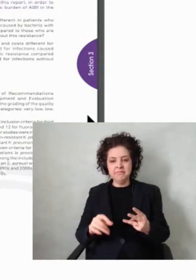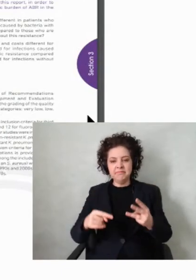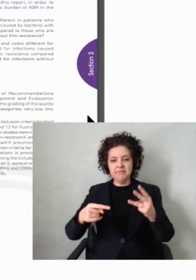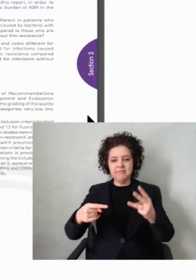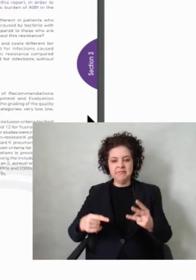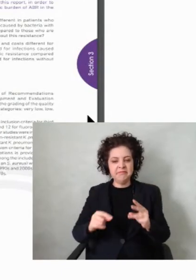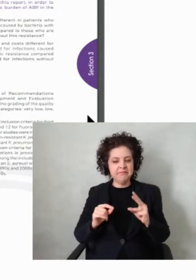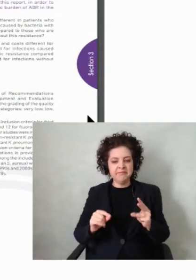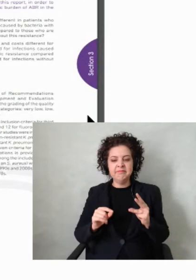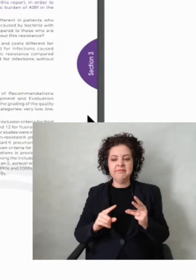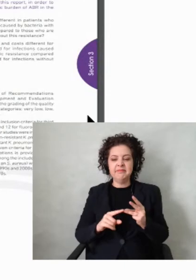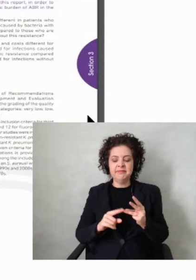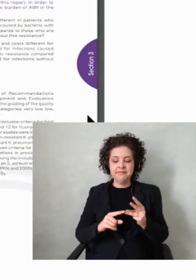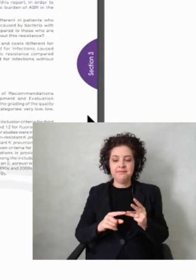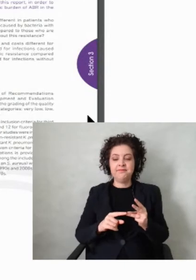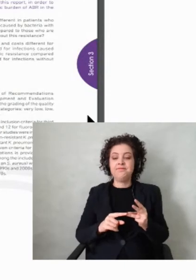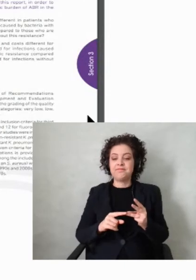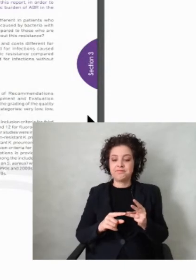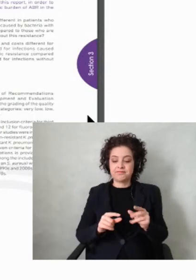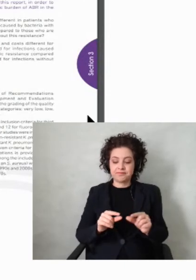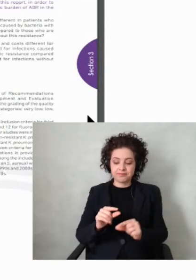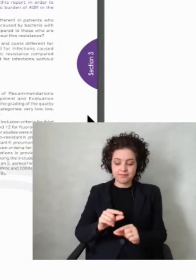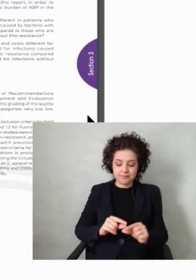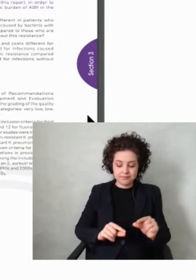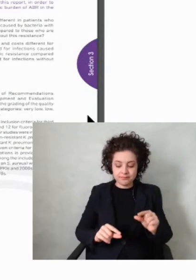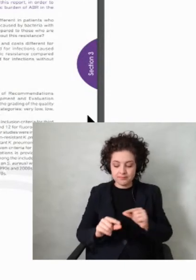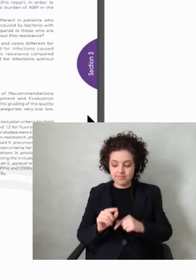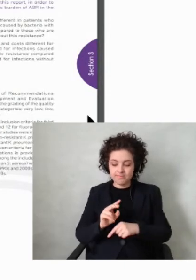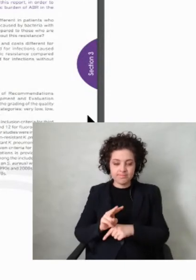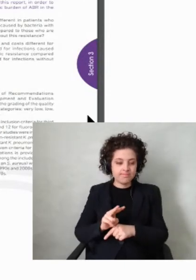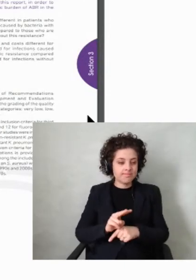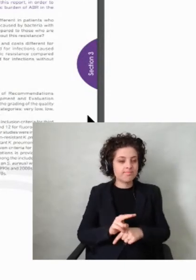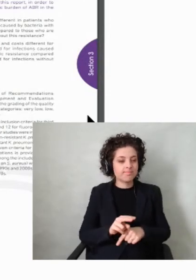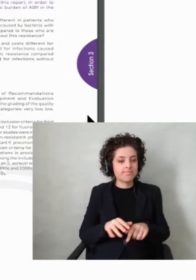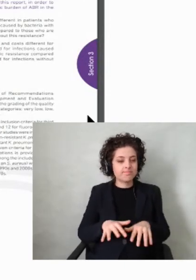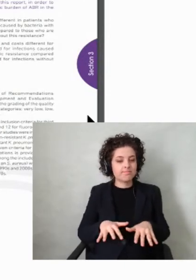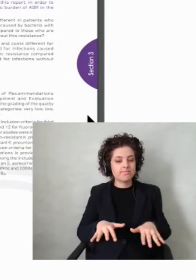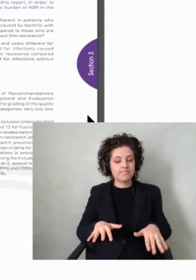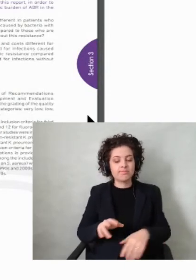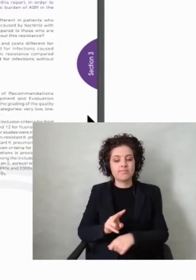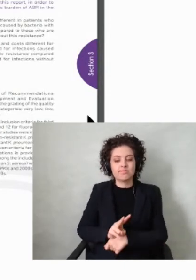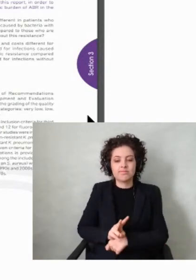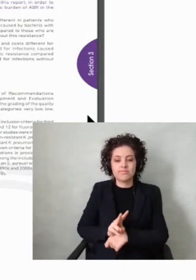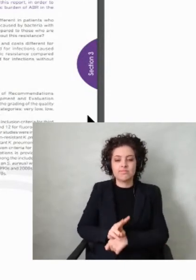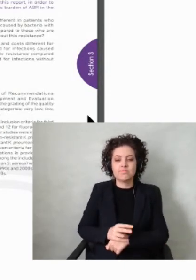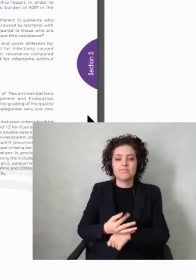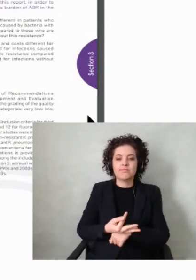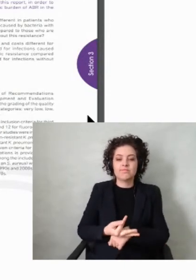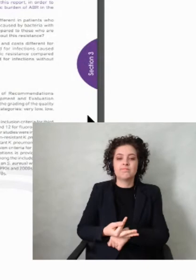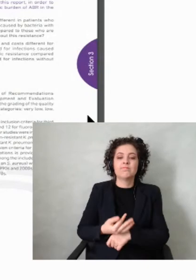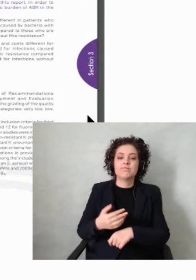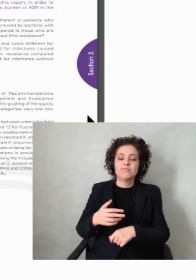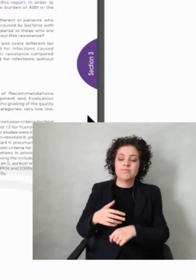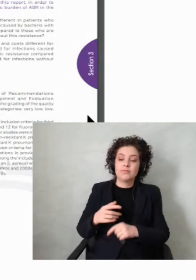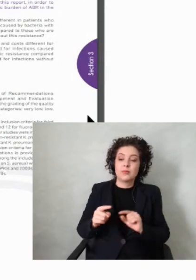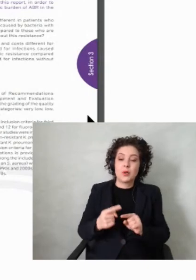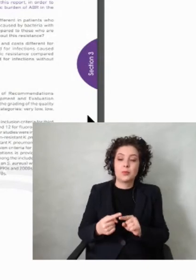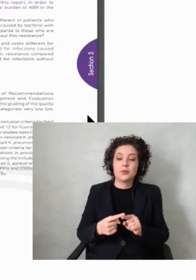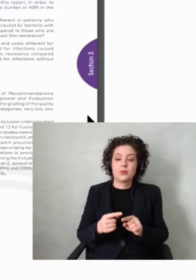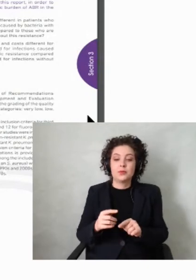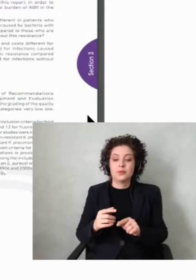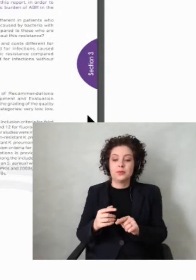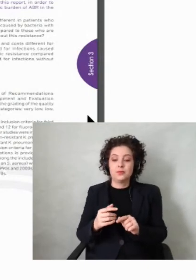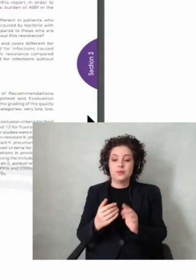de microbianos, que vem juntamente em decorrência do abuso de esquemas de profilaxia,